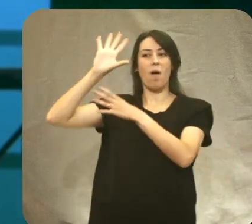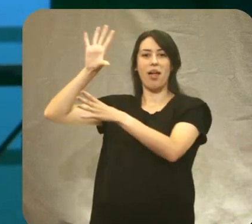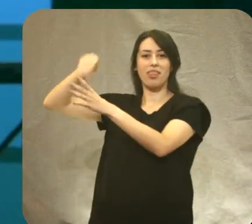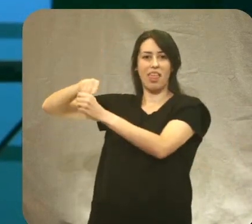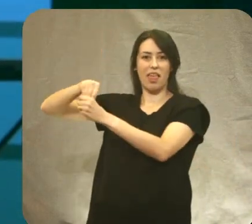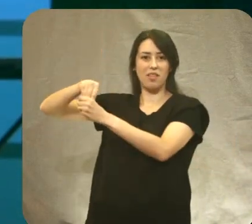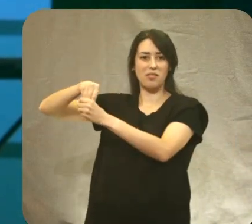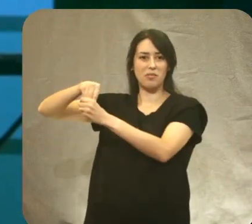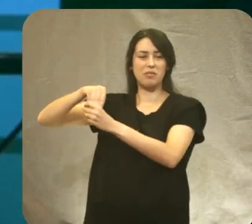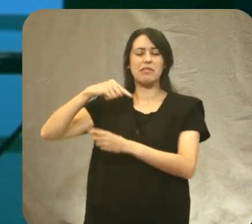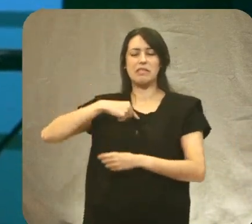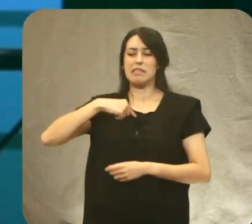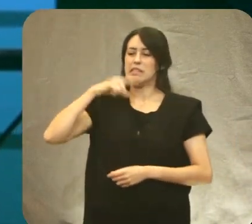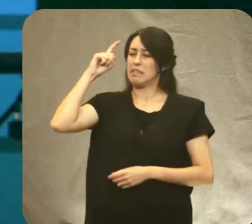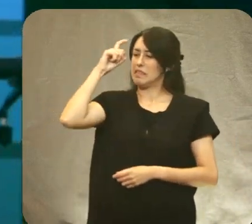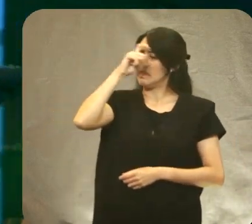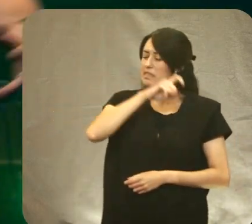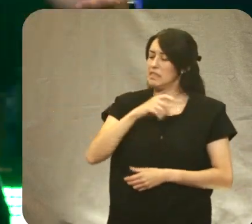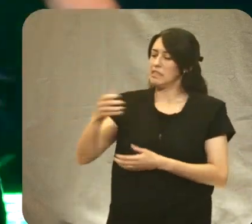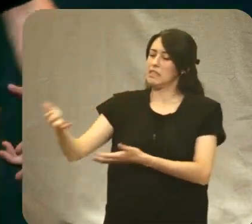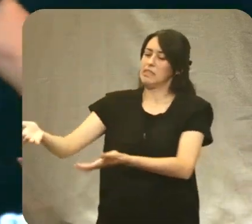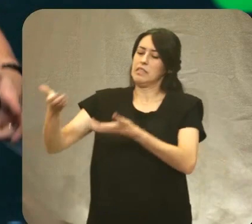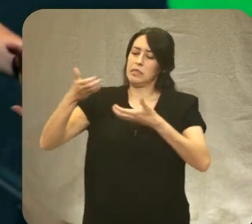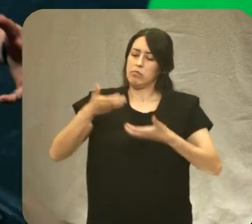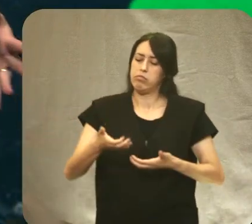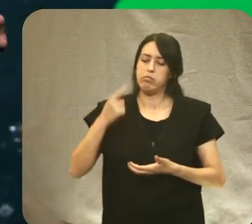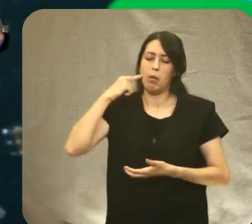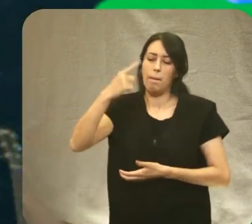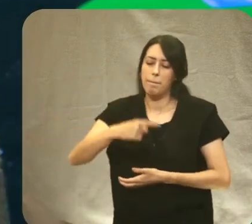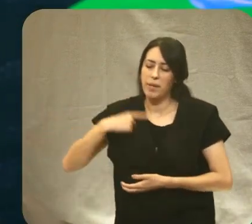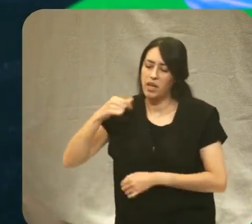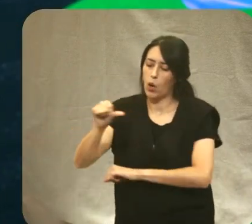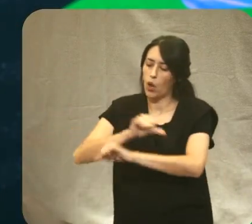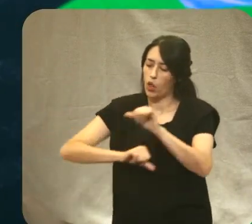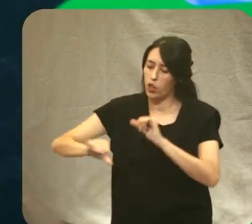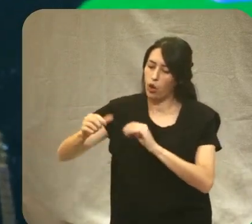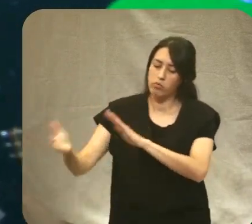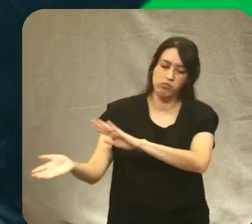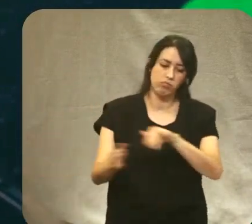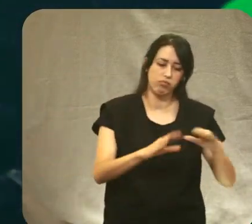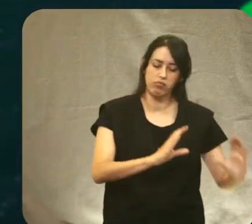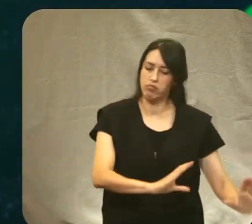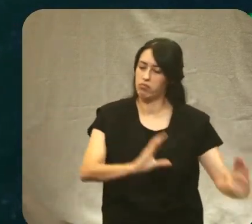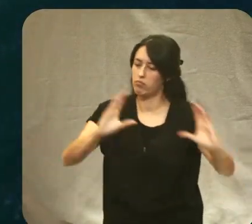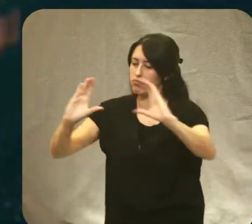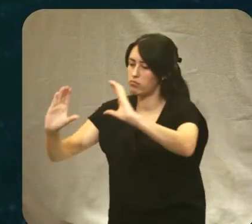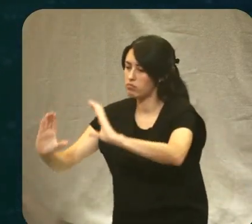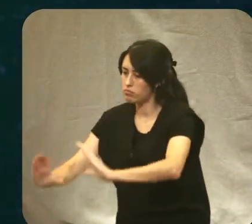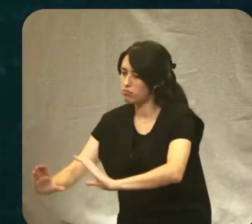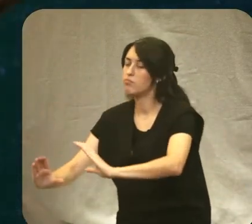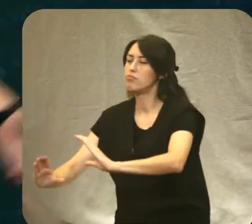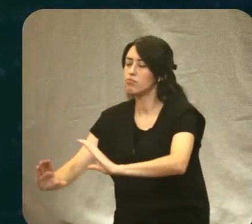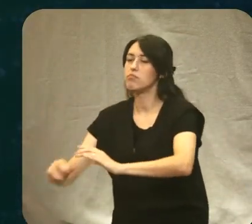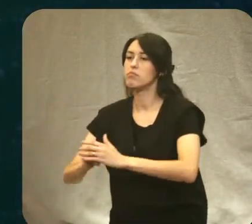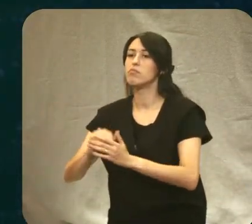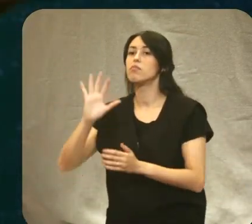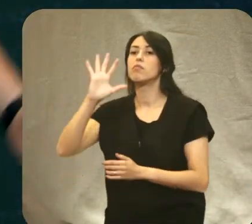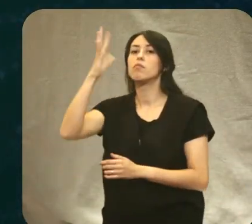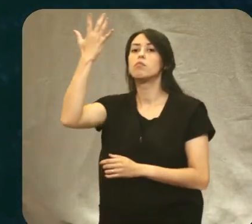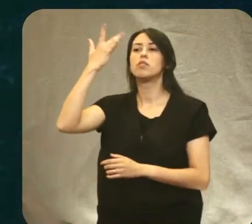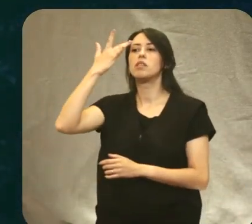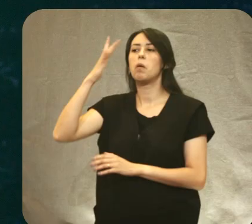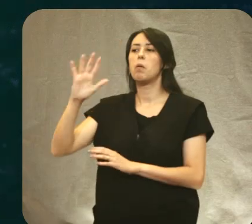eu termino de trocar o pneu do carro, entro no carro. Quando eu entro no carro, alguém tinha ligado sei lá o